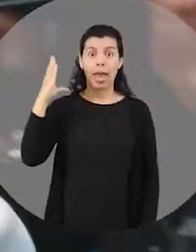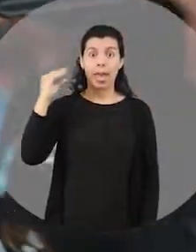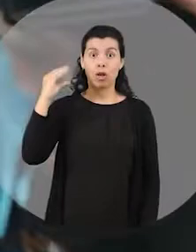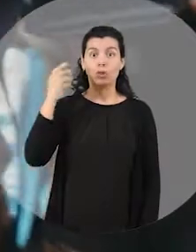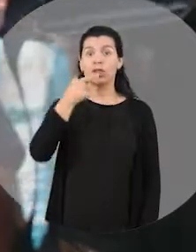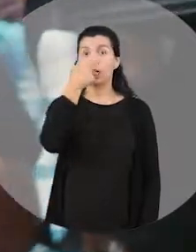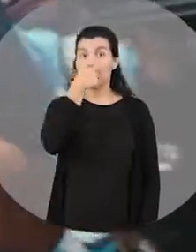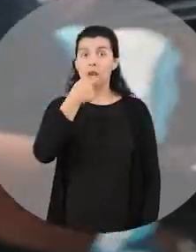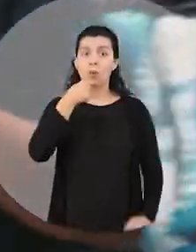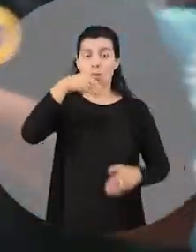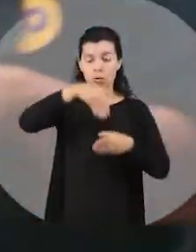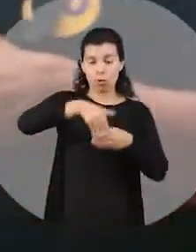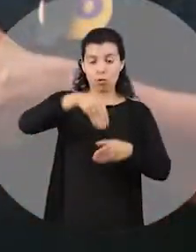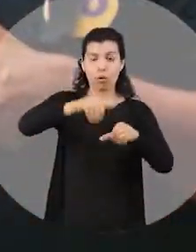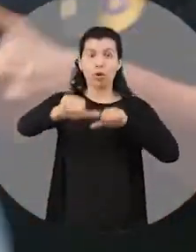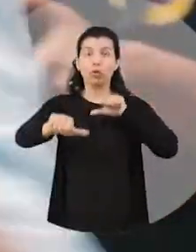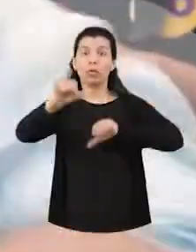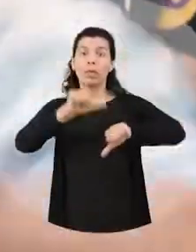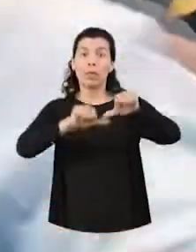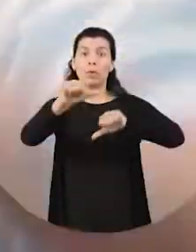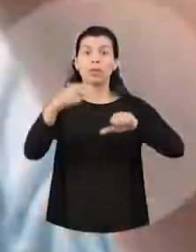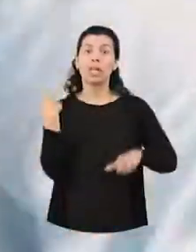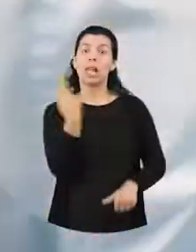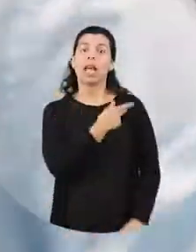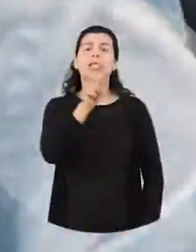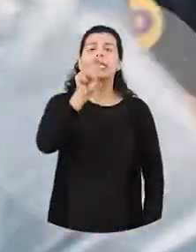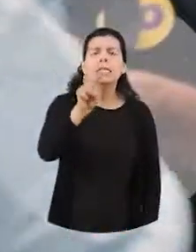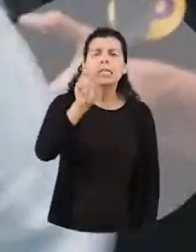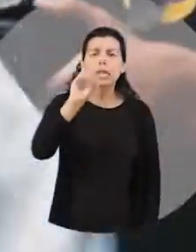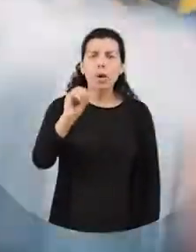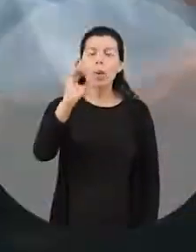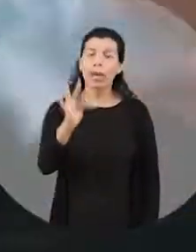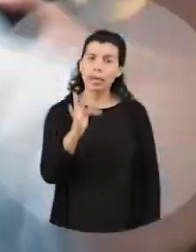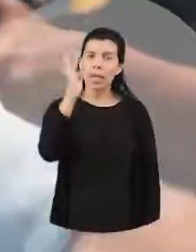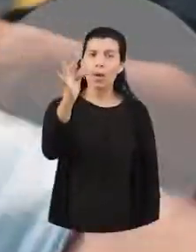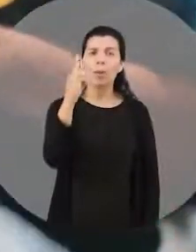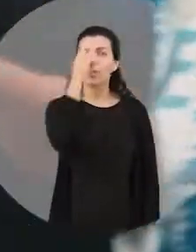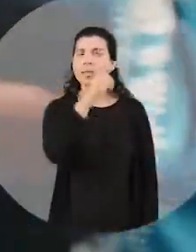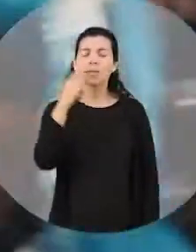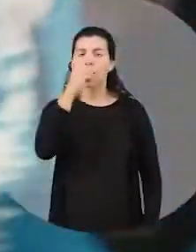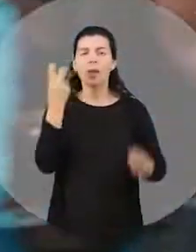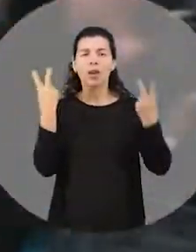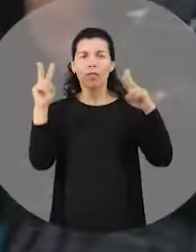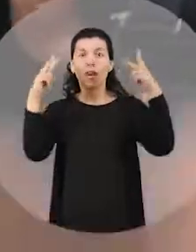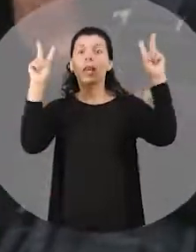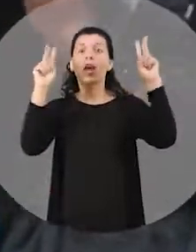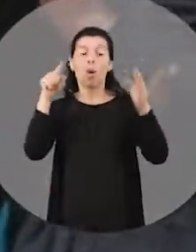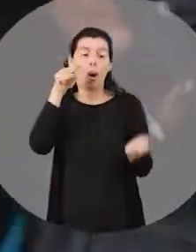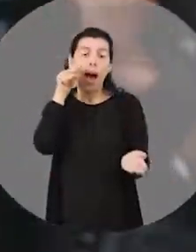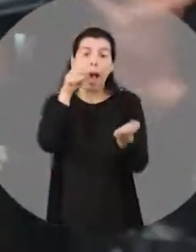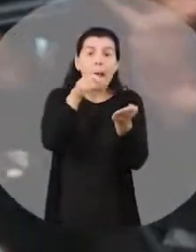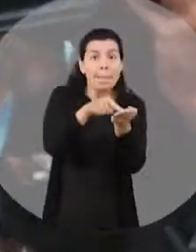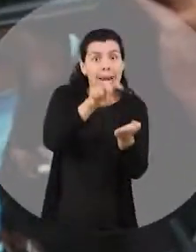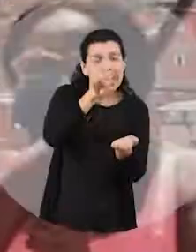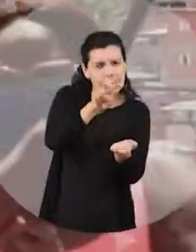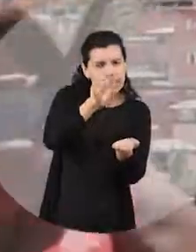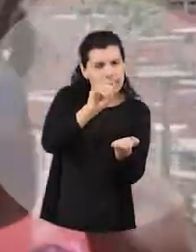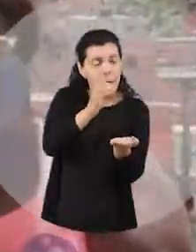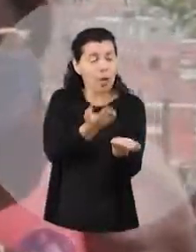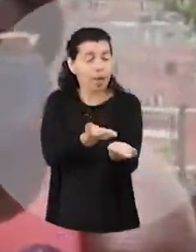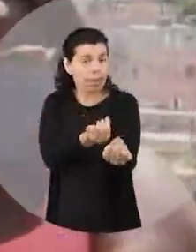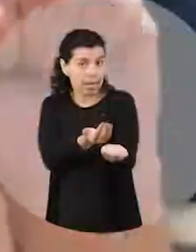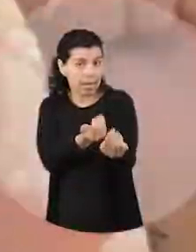cidade é que o like para o pena porque as outras leva o teu celular é sempre cueca no próximo comigo valeu